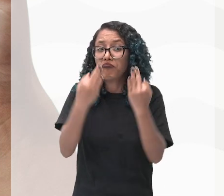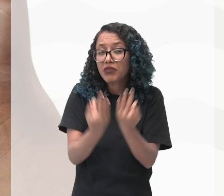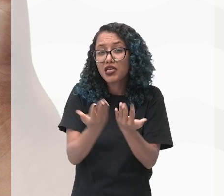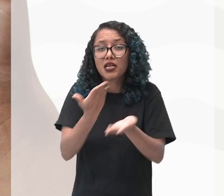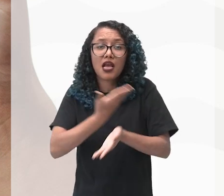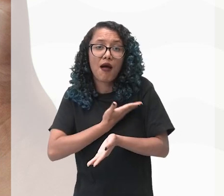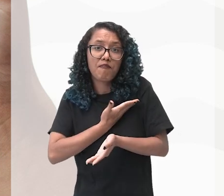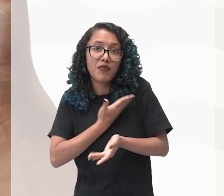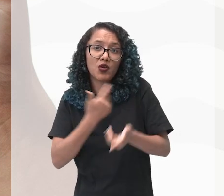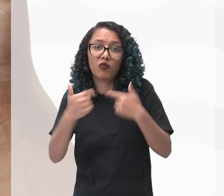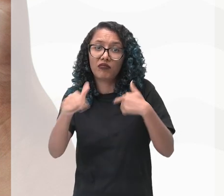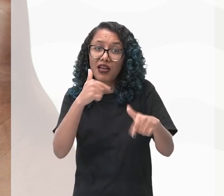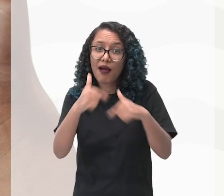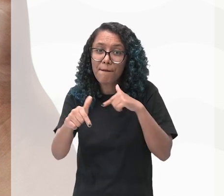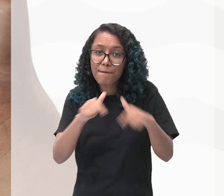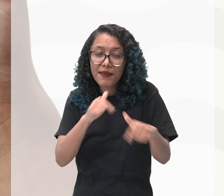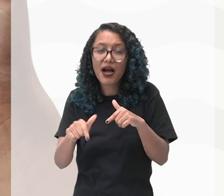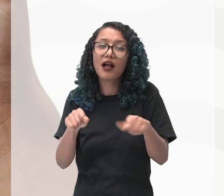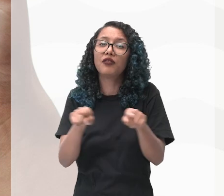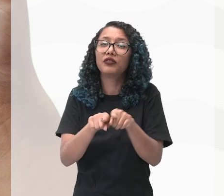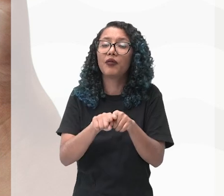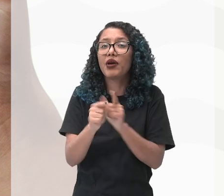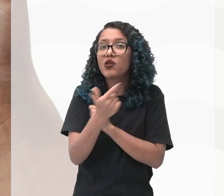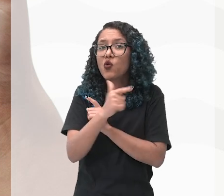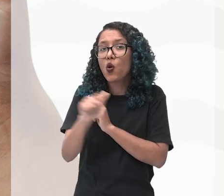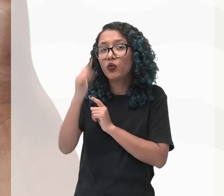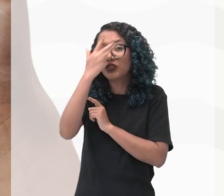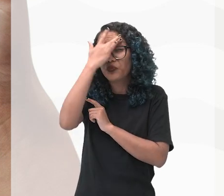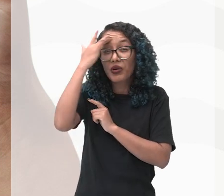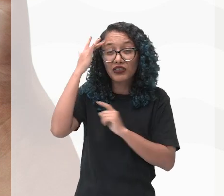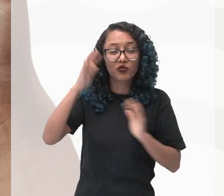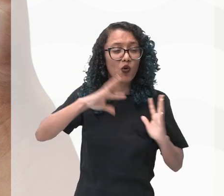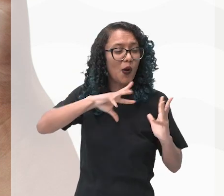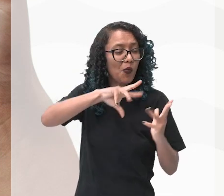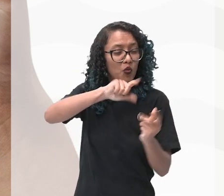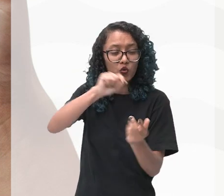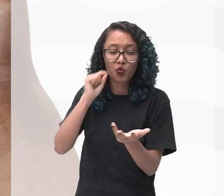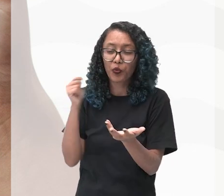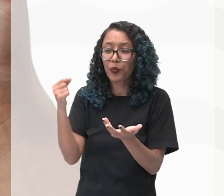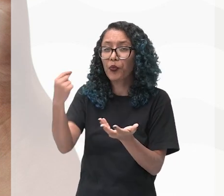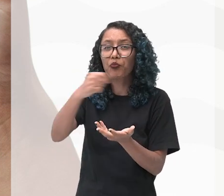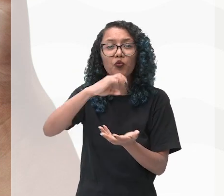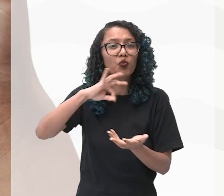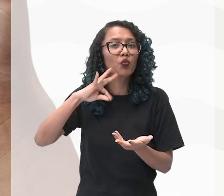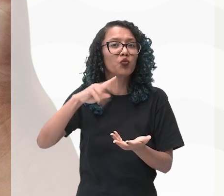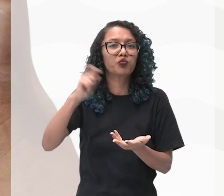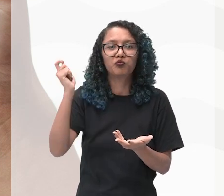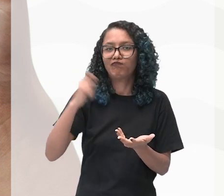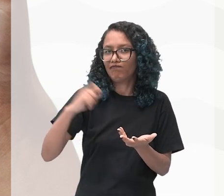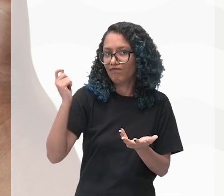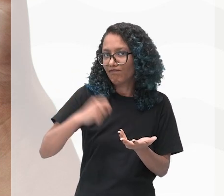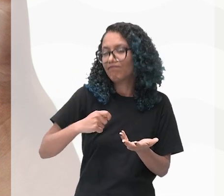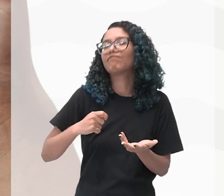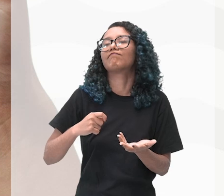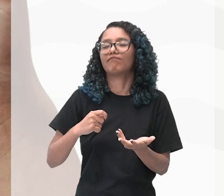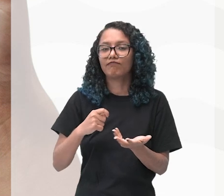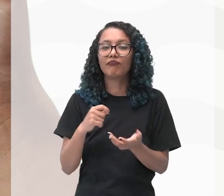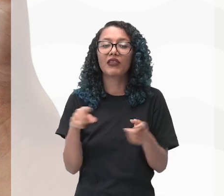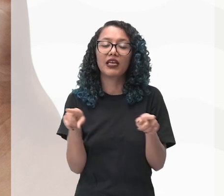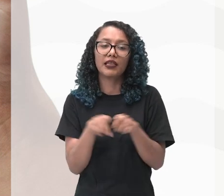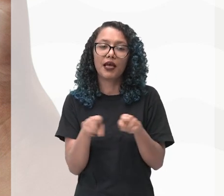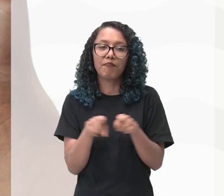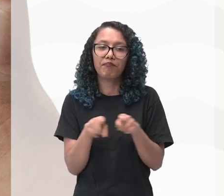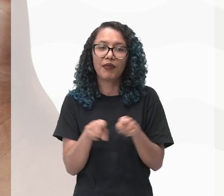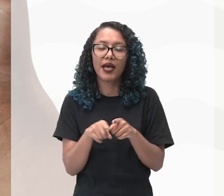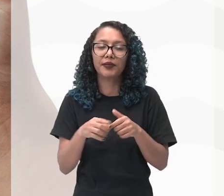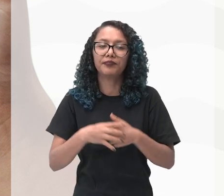família, colegas de trabalho e outros usuários ao redor do mundo. E a gente traz aqui para vocês